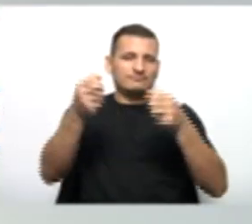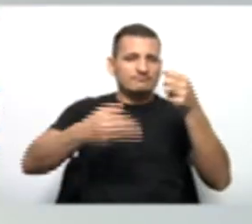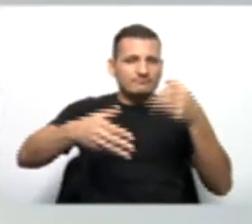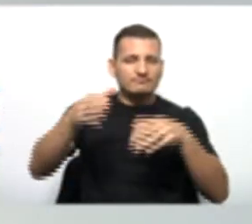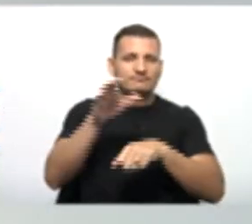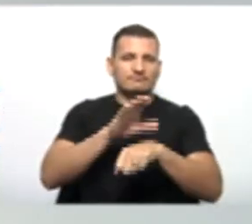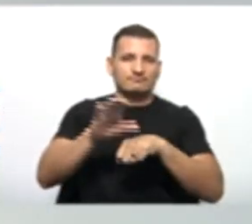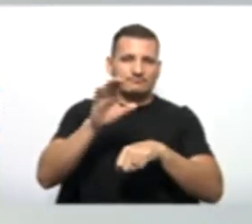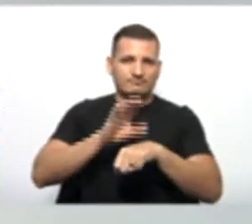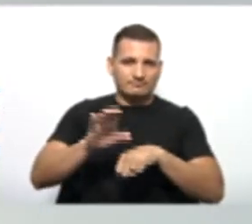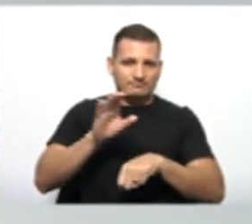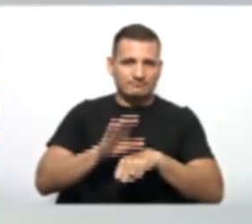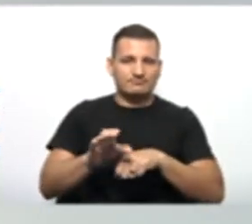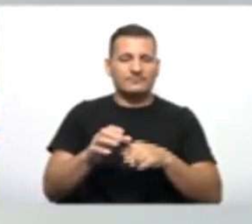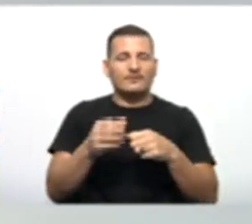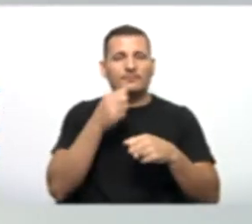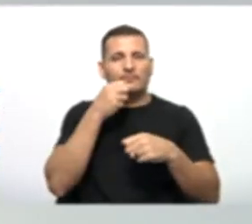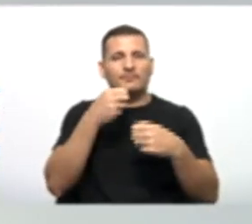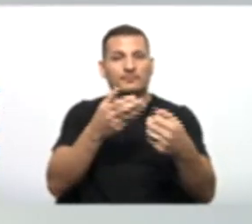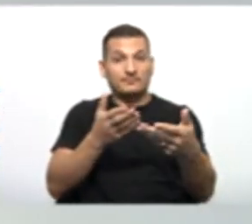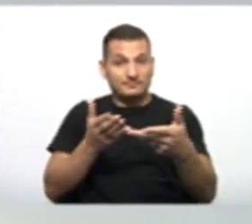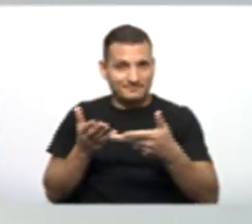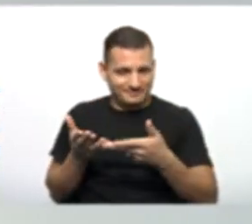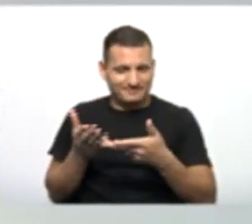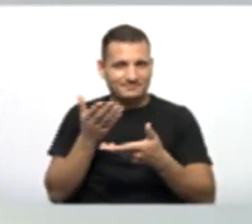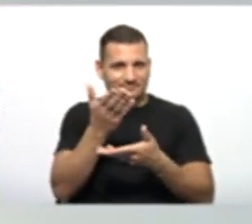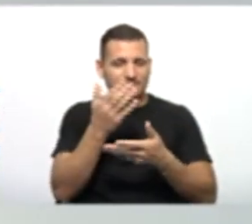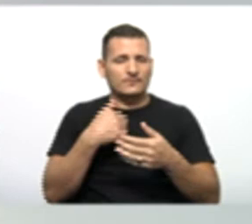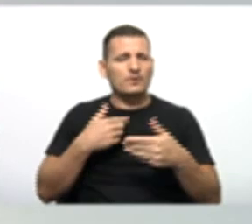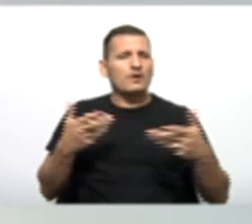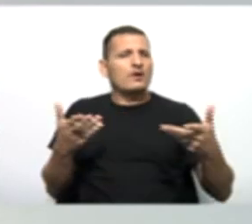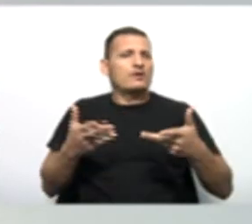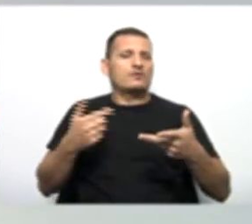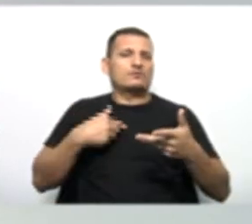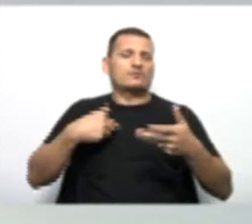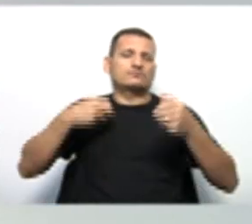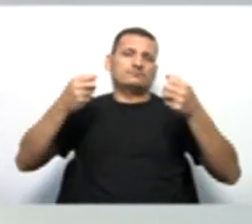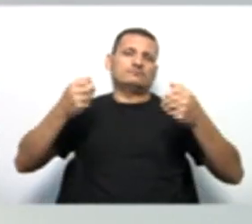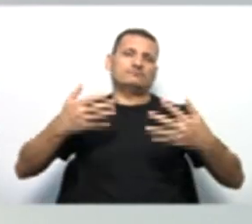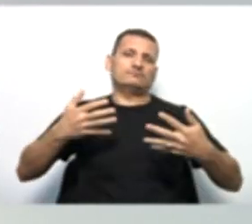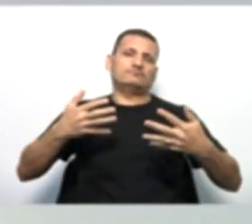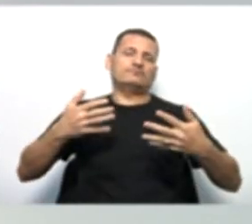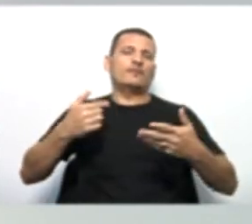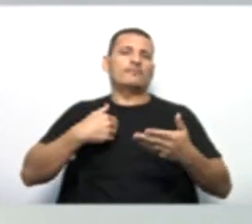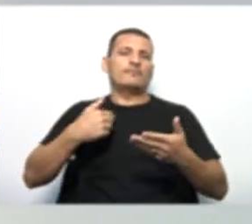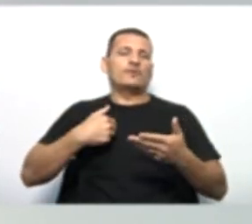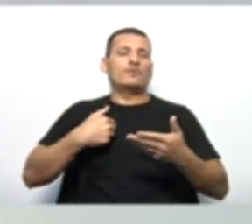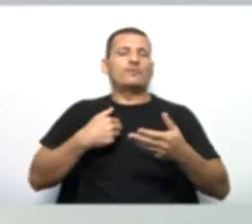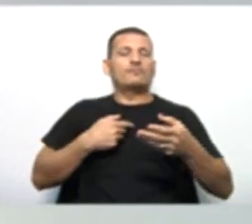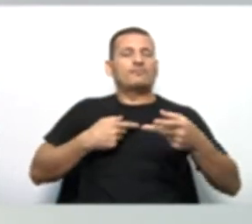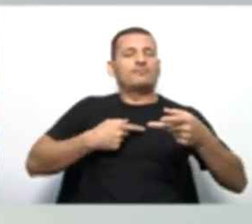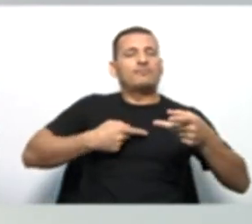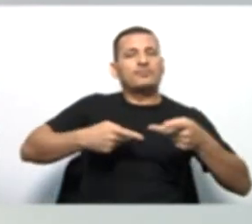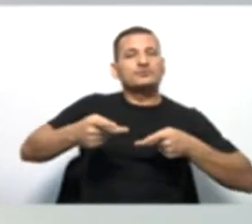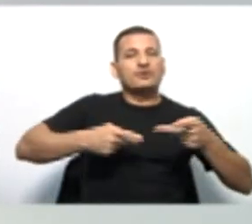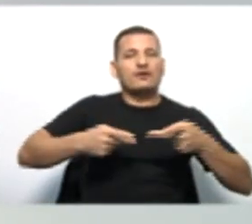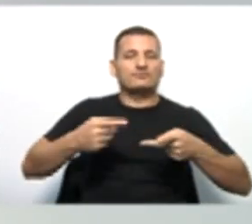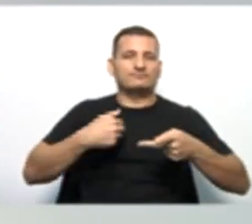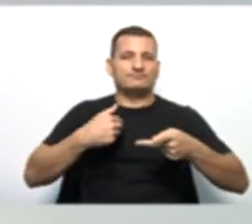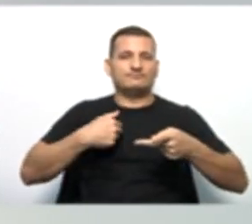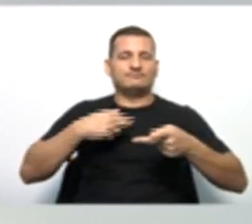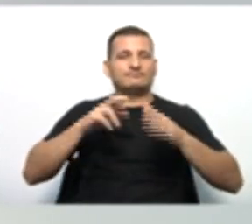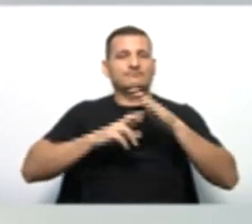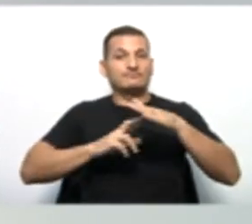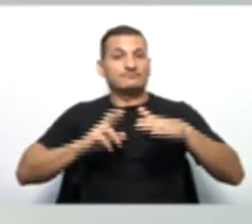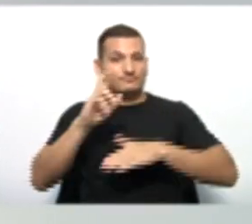cursos, dando as boas-vindas. E neste momento eu venho para falar sobre a campanha para reitor, para a próxima